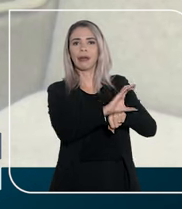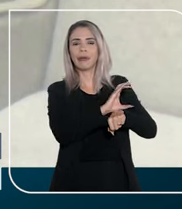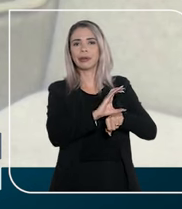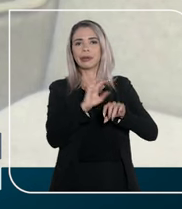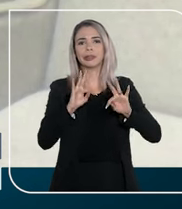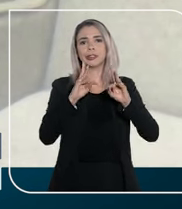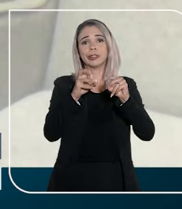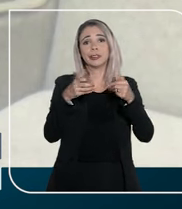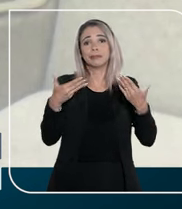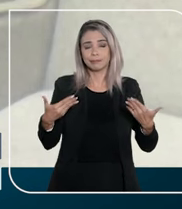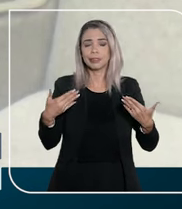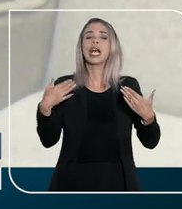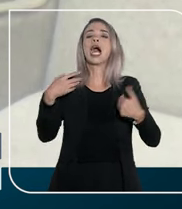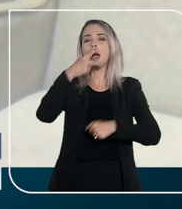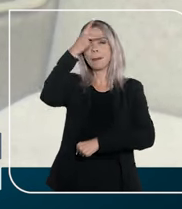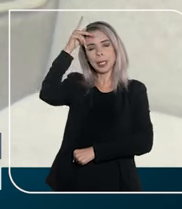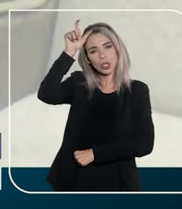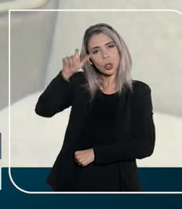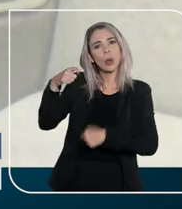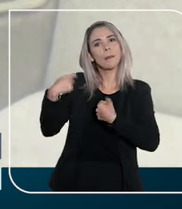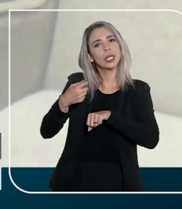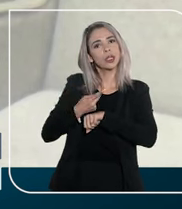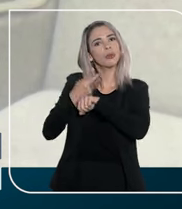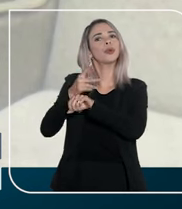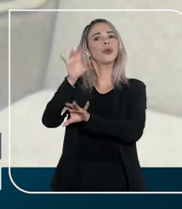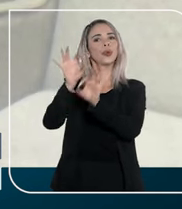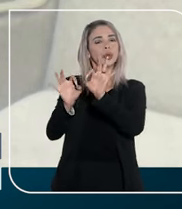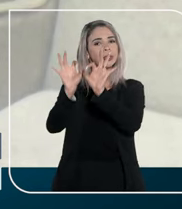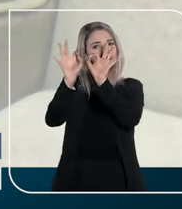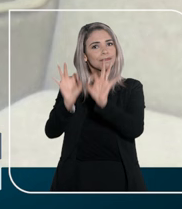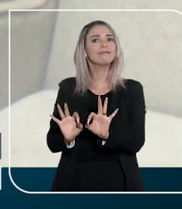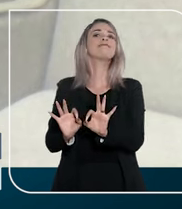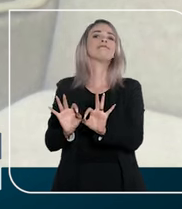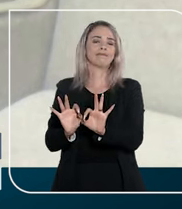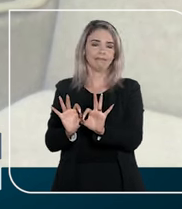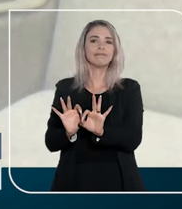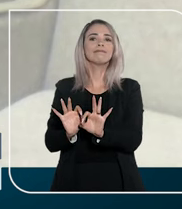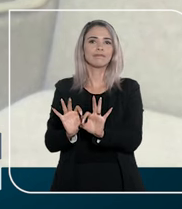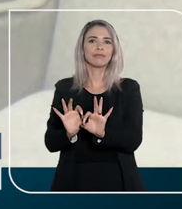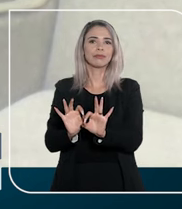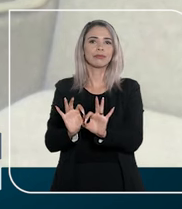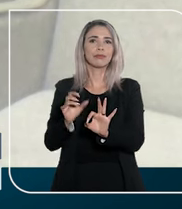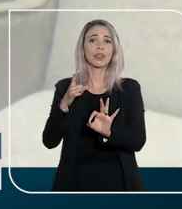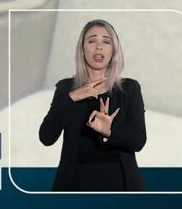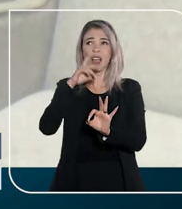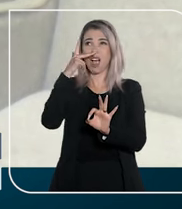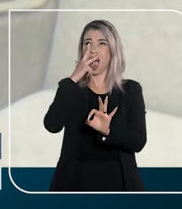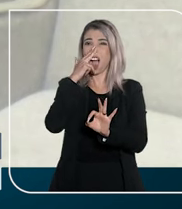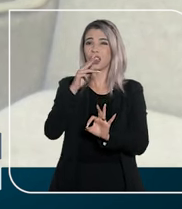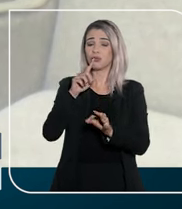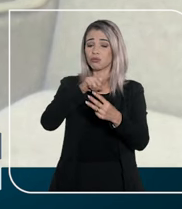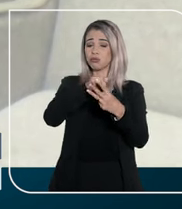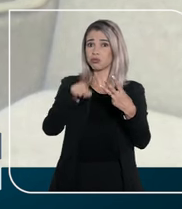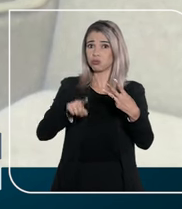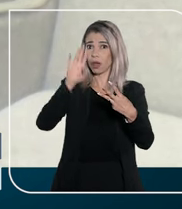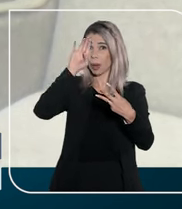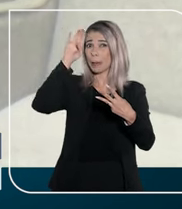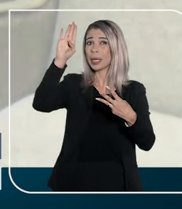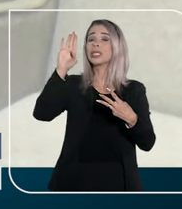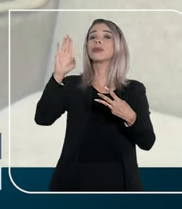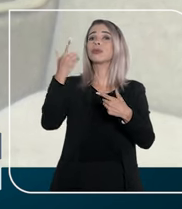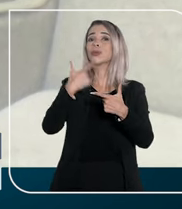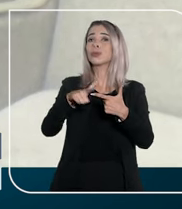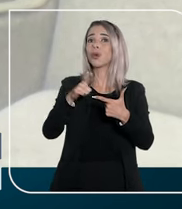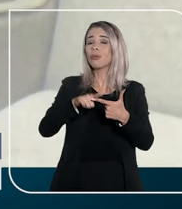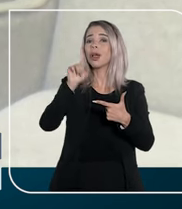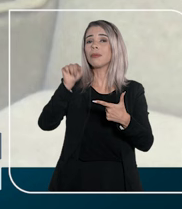candidatos devem, sim, procurar o Poder Judiciário. Eu diria que, na ordem, pelo menos três grandes áreas são muito questionadas.